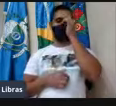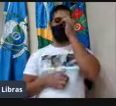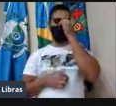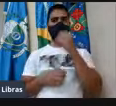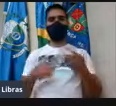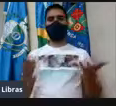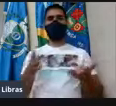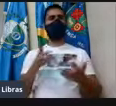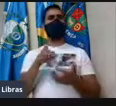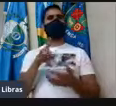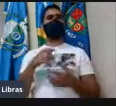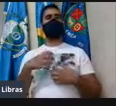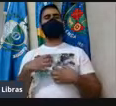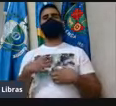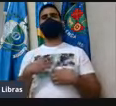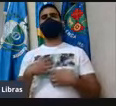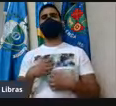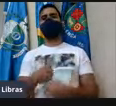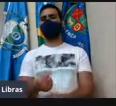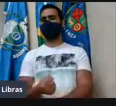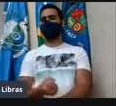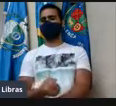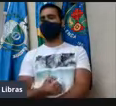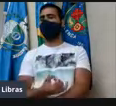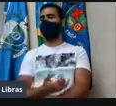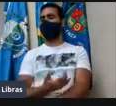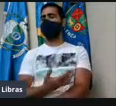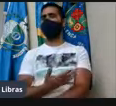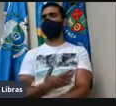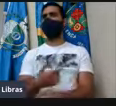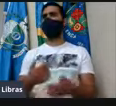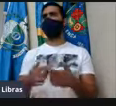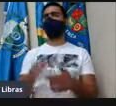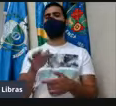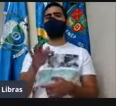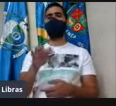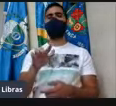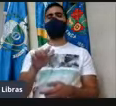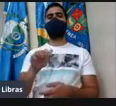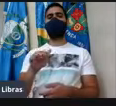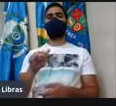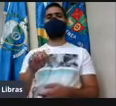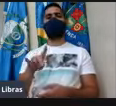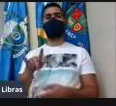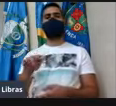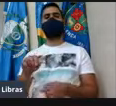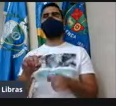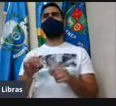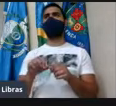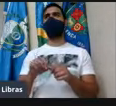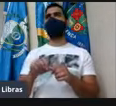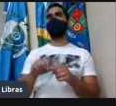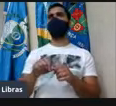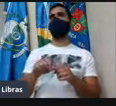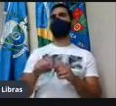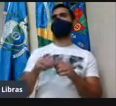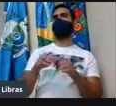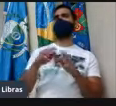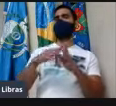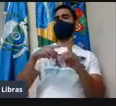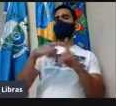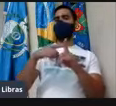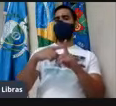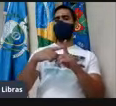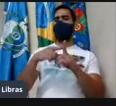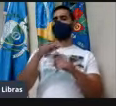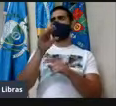foi um dia de comoção muito grande, porque a Flávia é minha contemporânea, fizemos catecismo e crisma